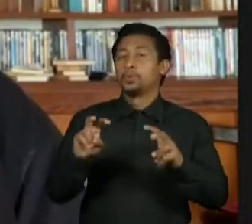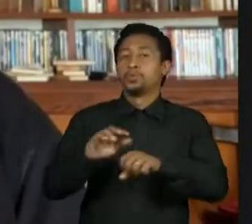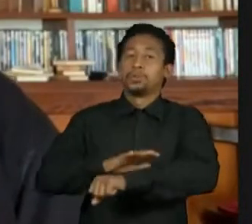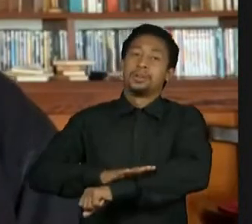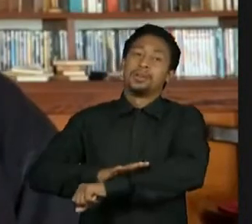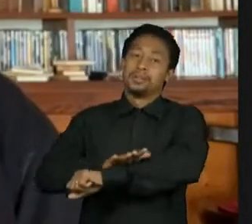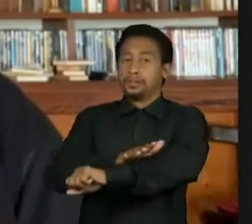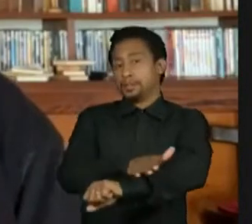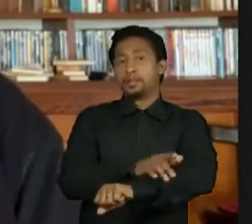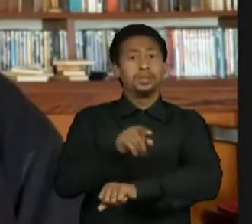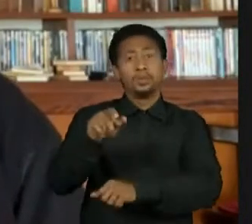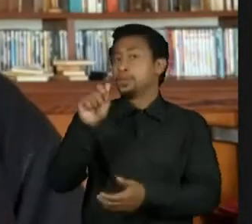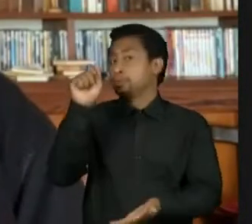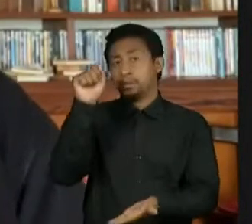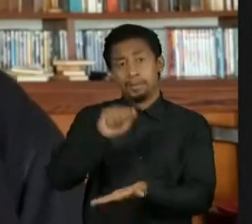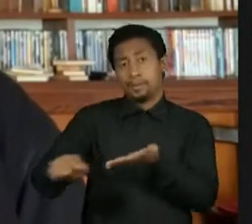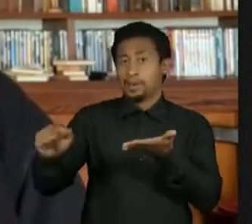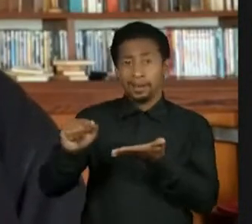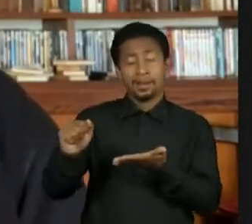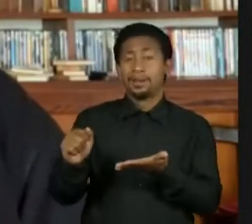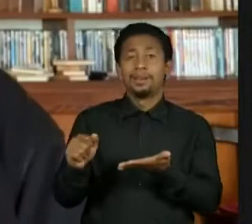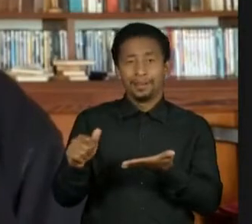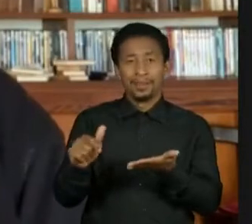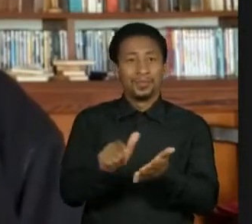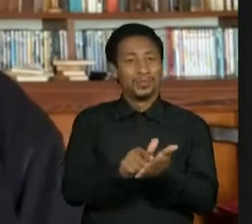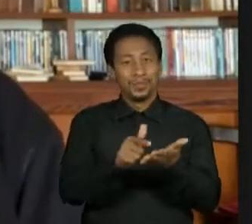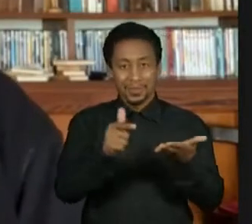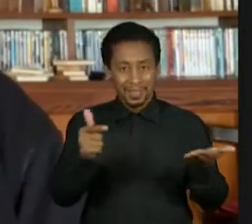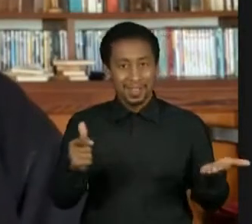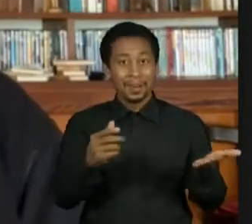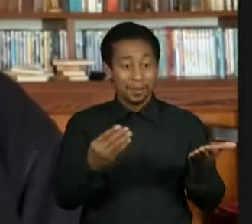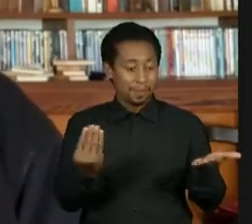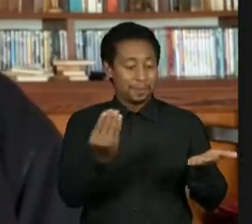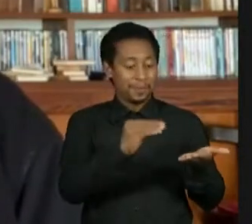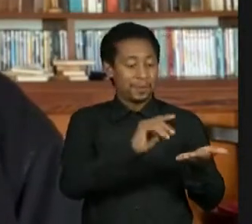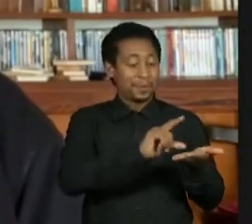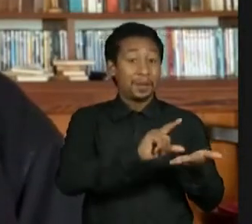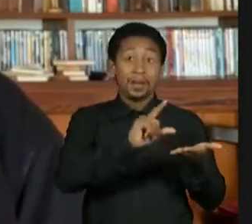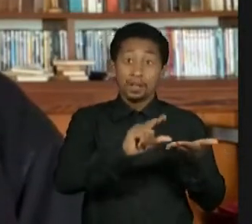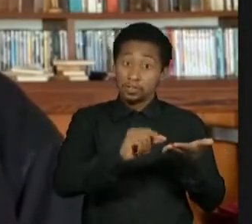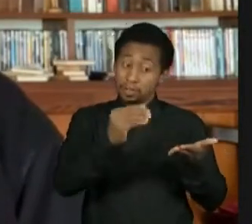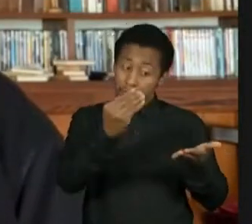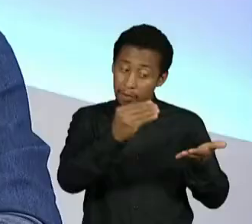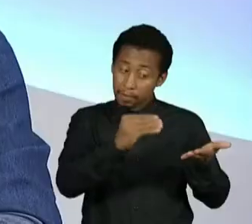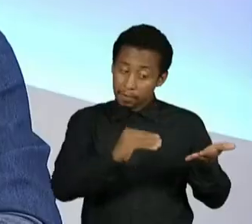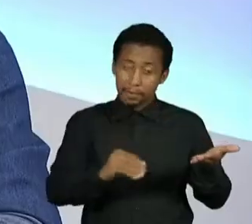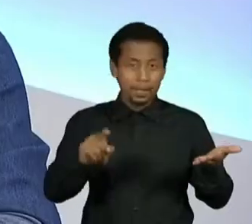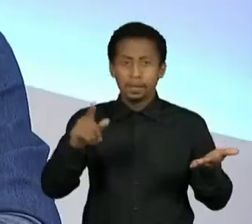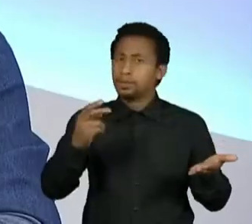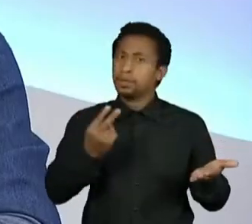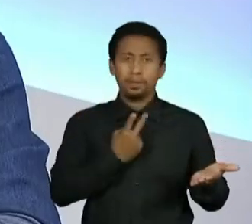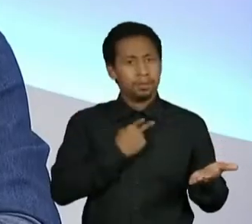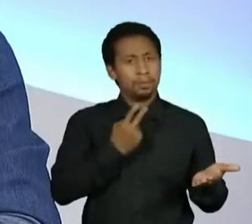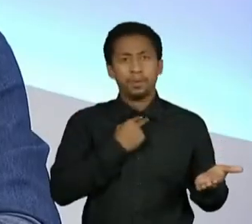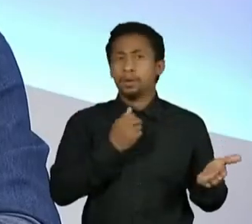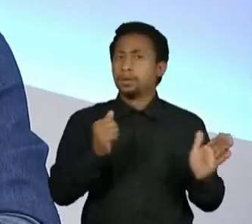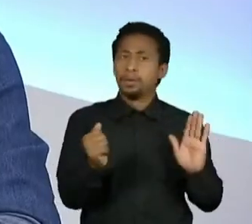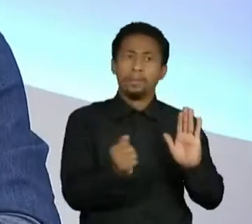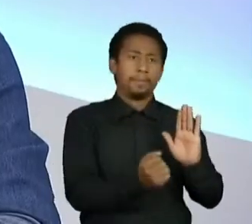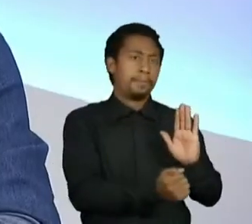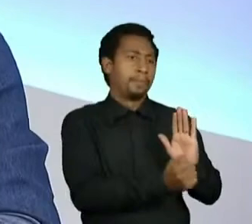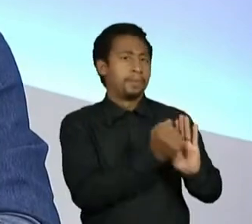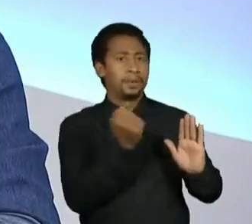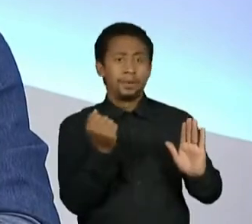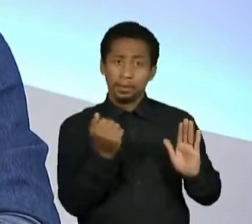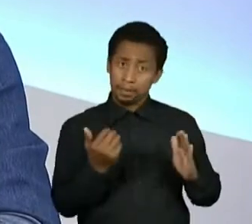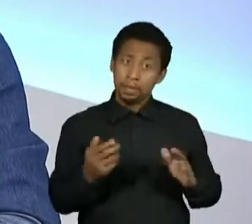aquele artigo do jornal Pirralho, que não está em nenhuma das 200 antologias dele, né? Não usa o material do Pirralho, é o artigo